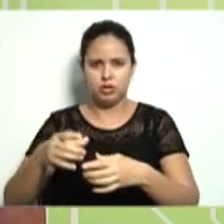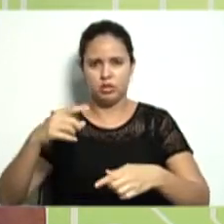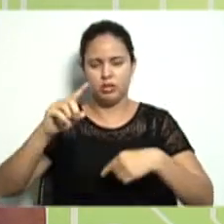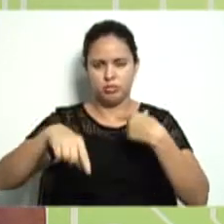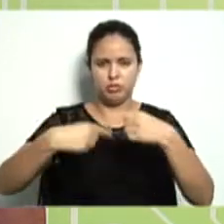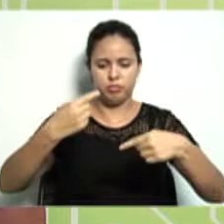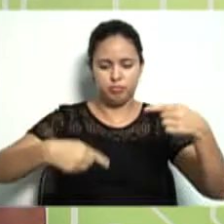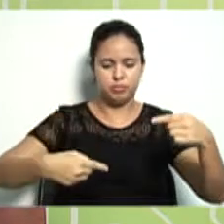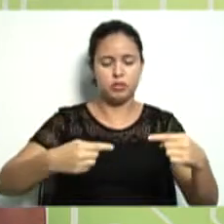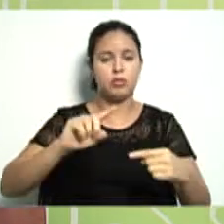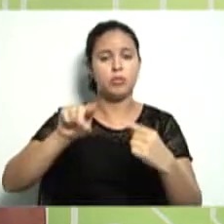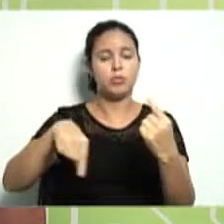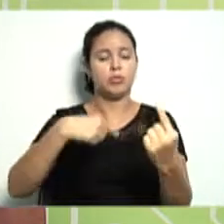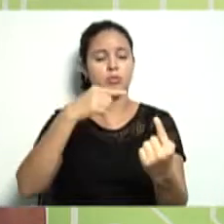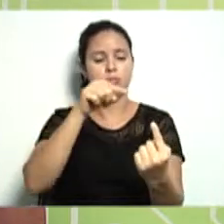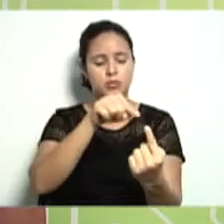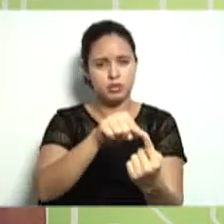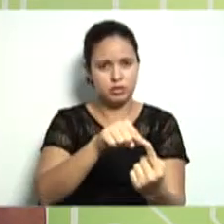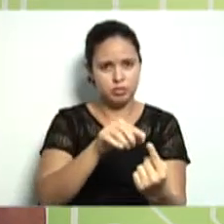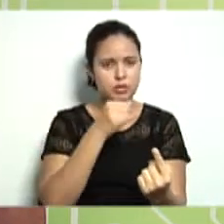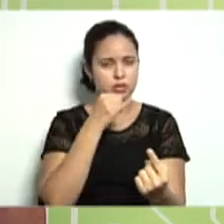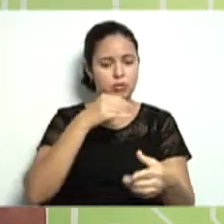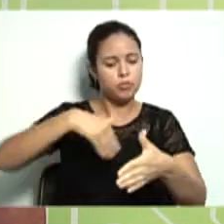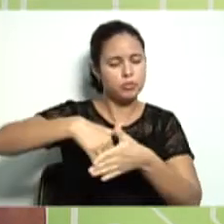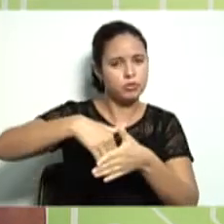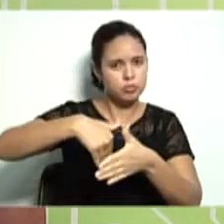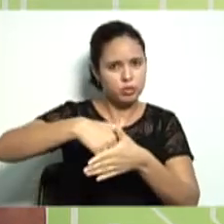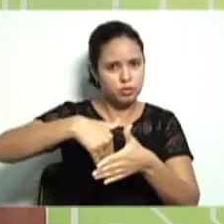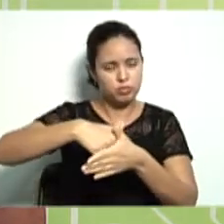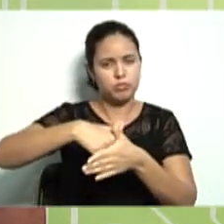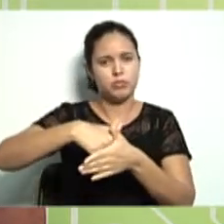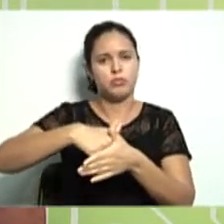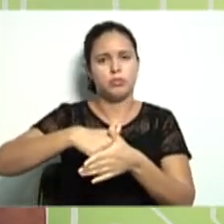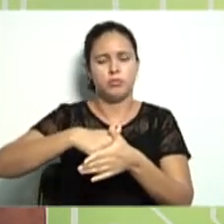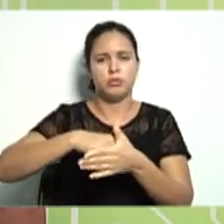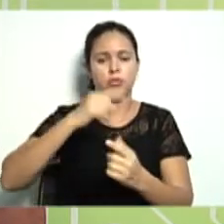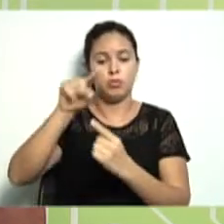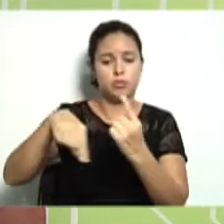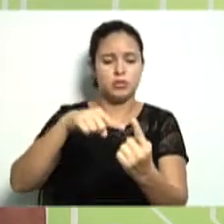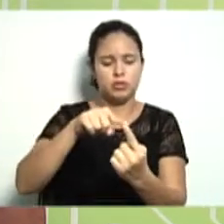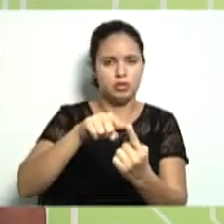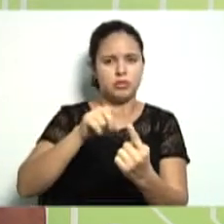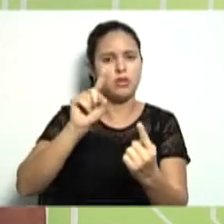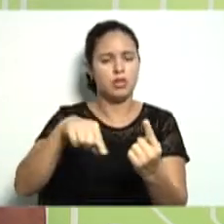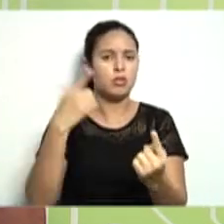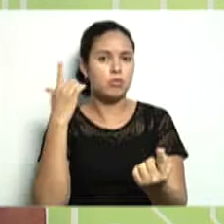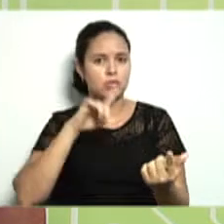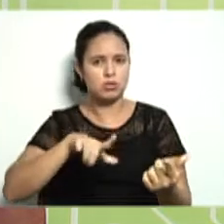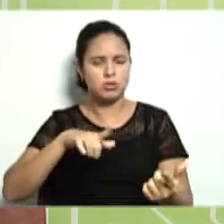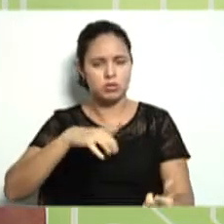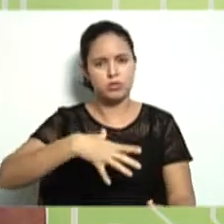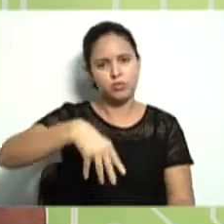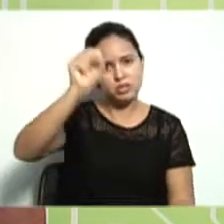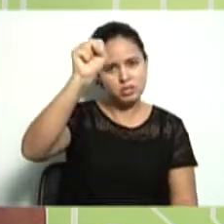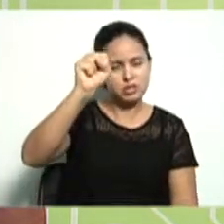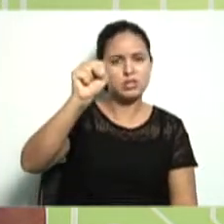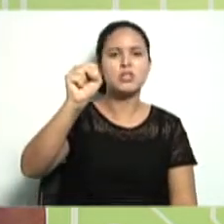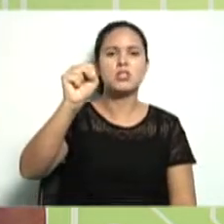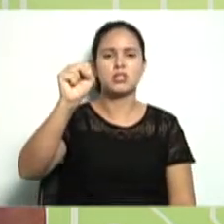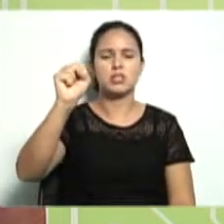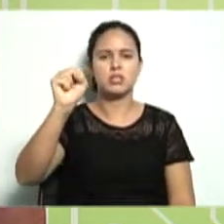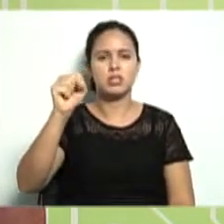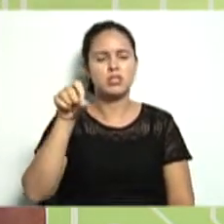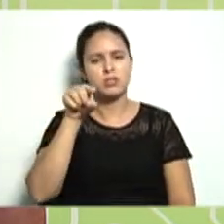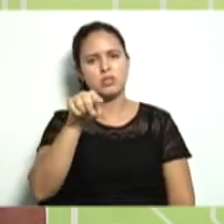o objetivo, vamos pensar no futebol. O objetivo é fazer um gol na outra equipe.